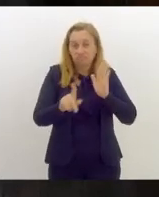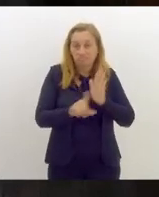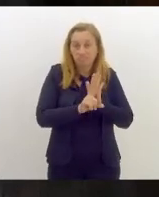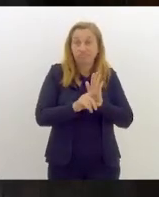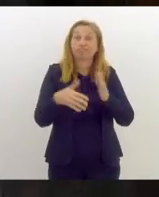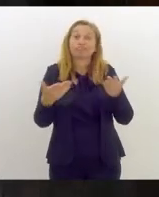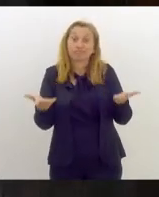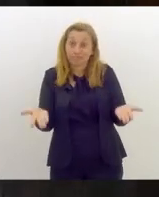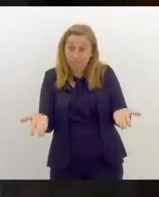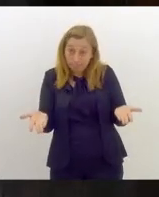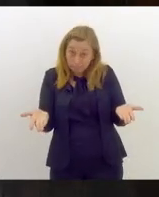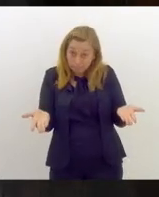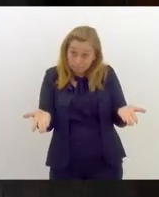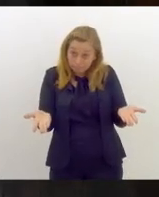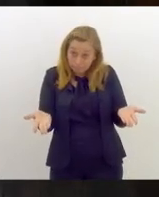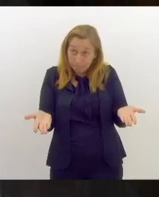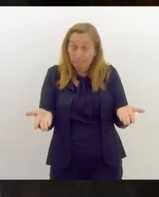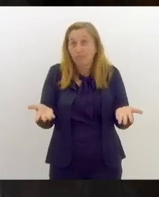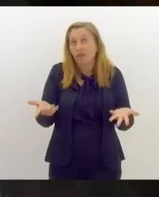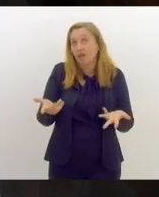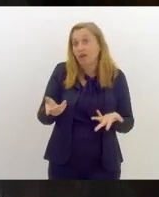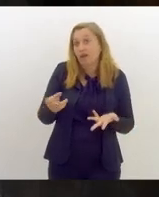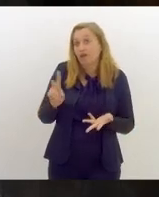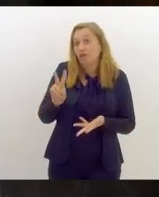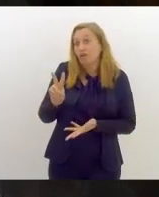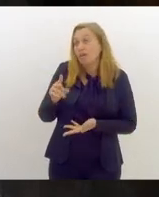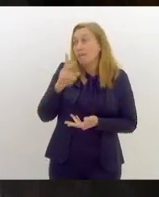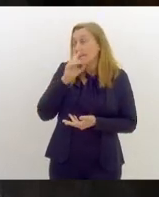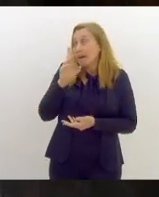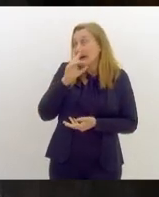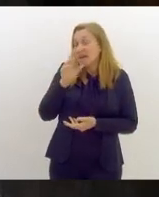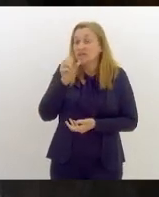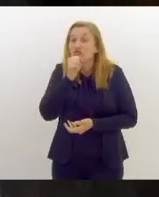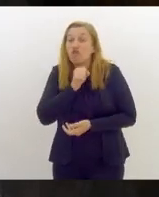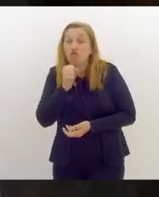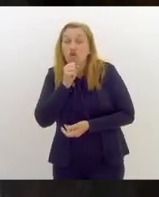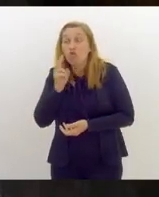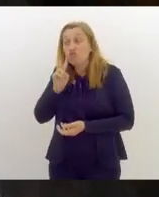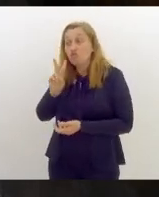é vovó viu a uva